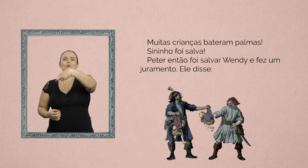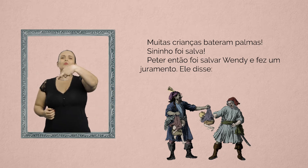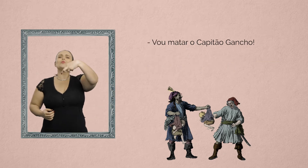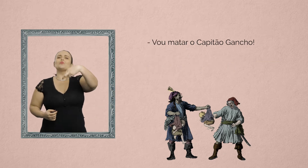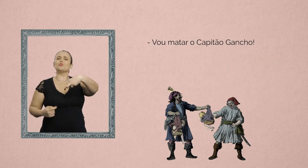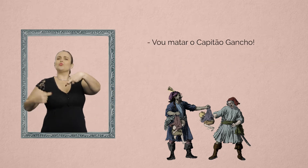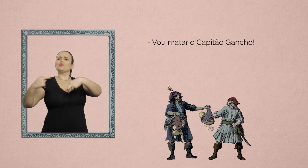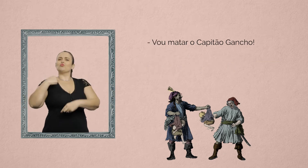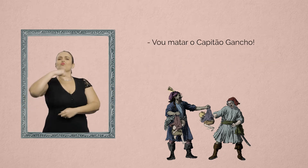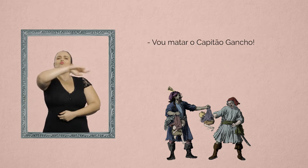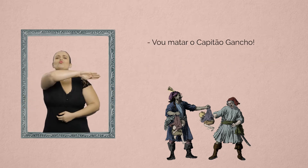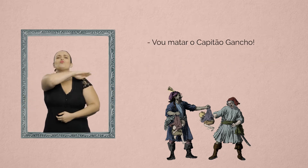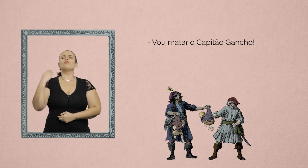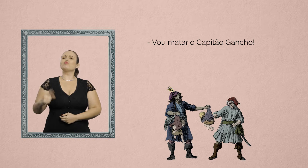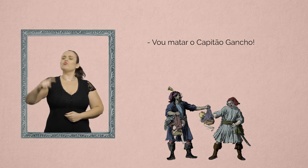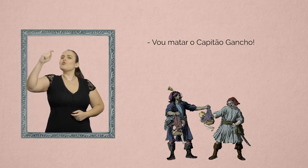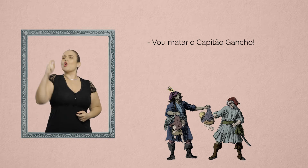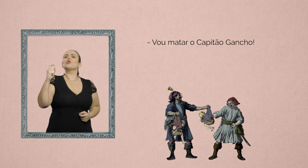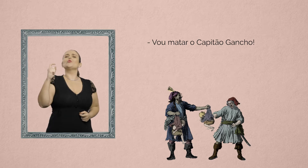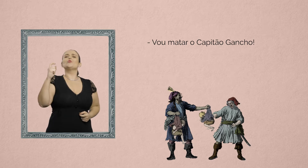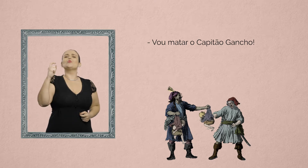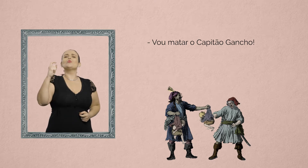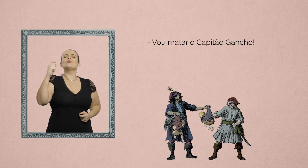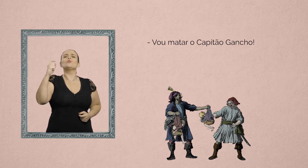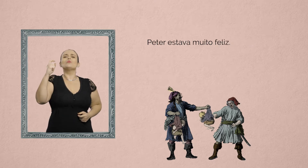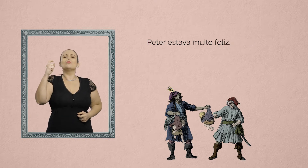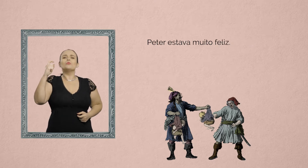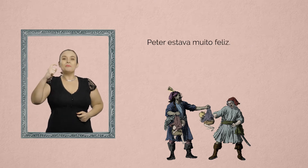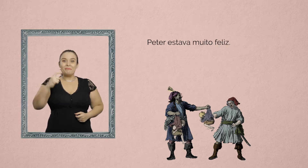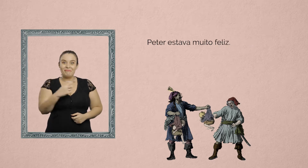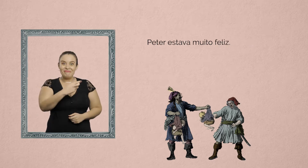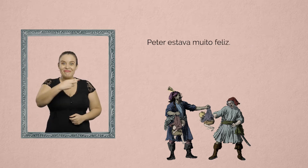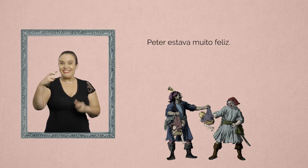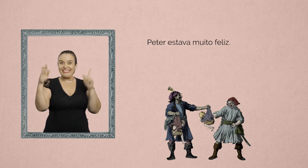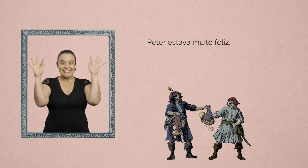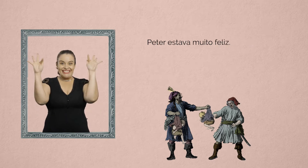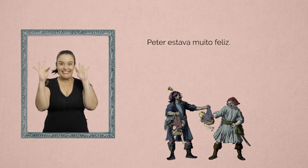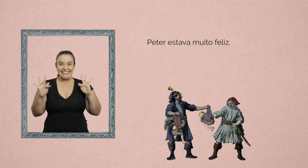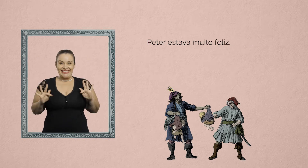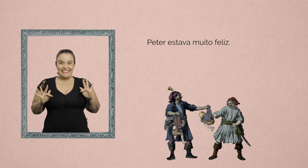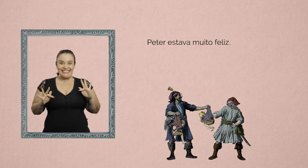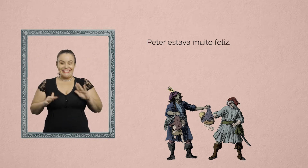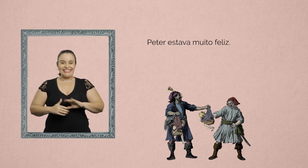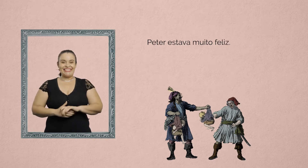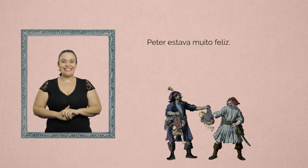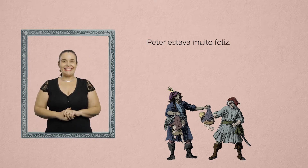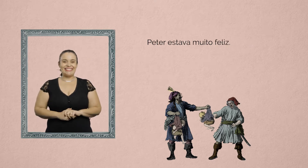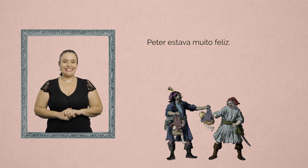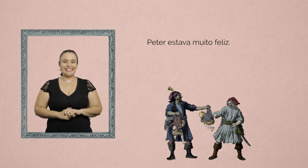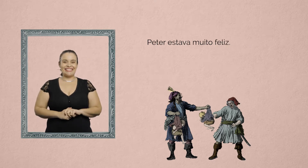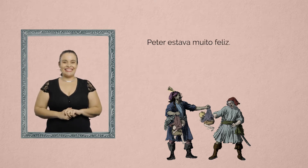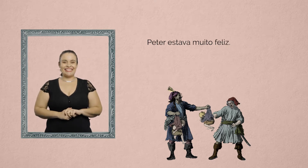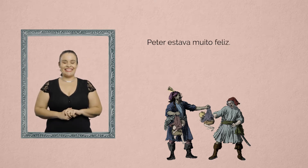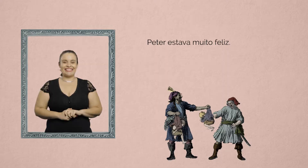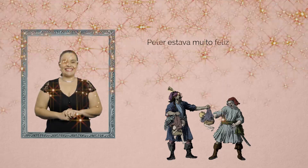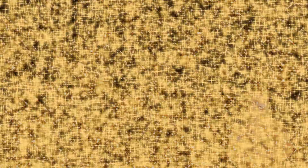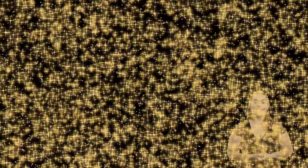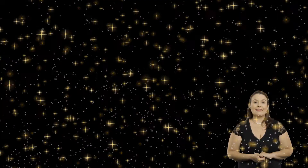disse: vão matar o Capitão Gancho! Peter estava muito feliz.